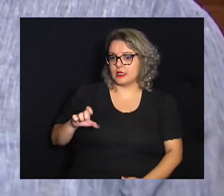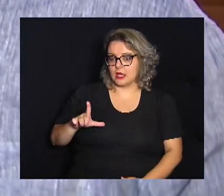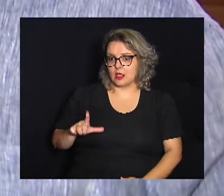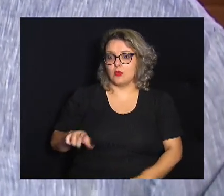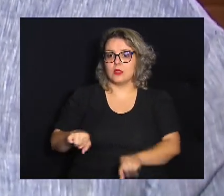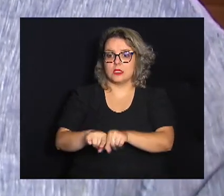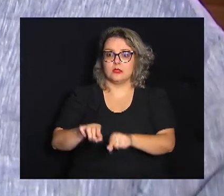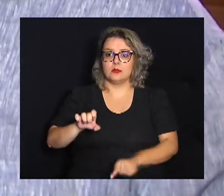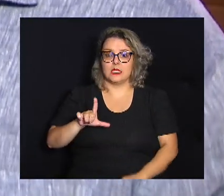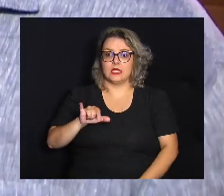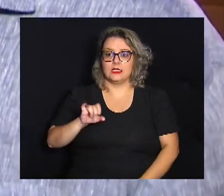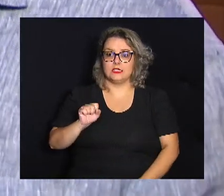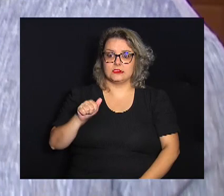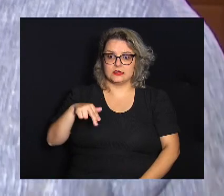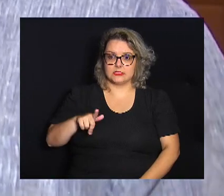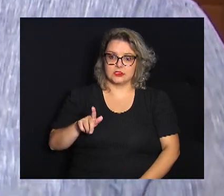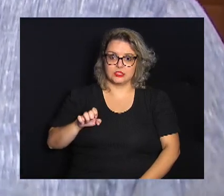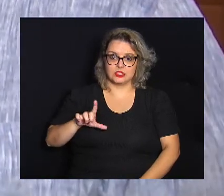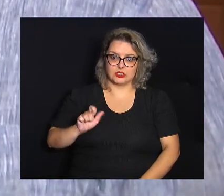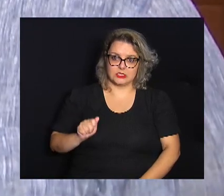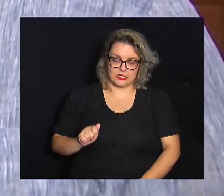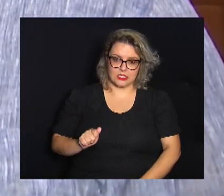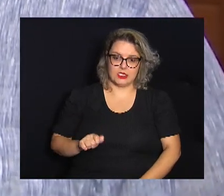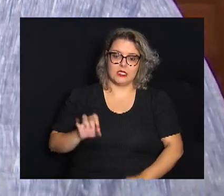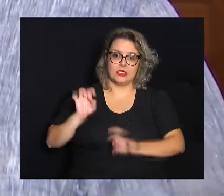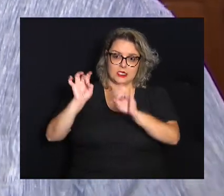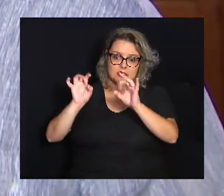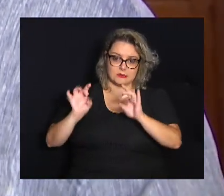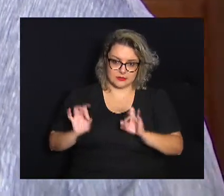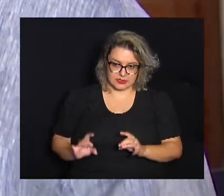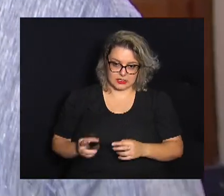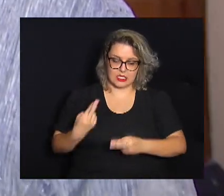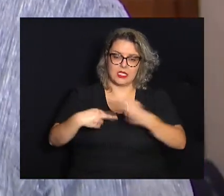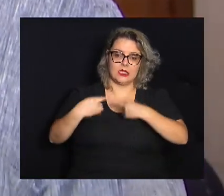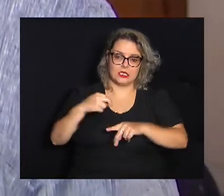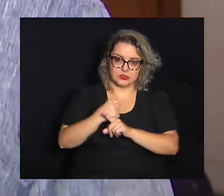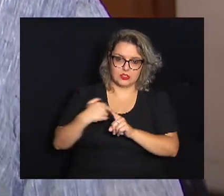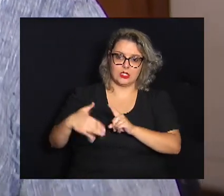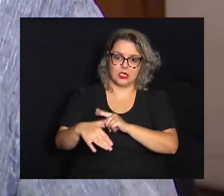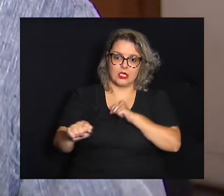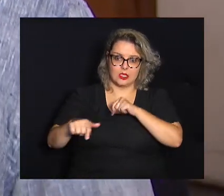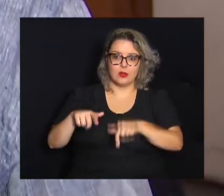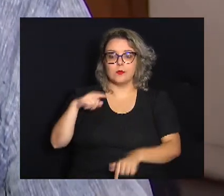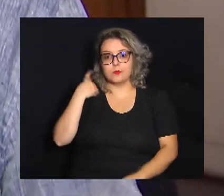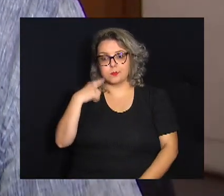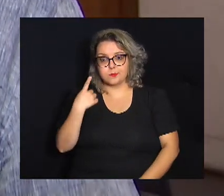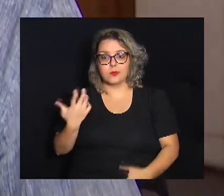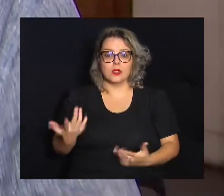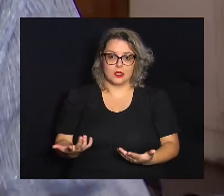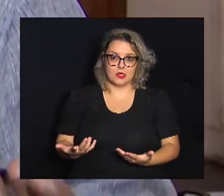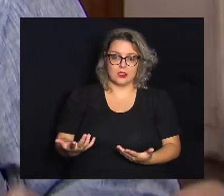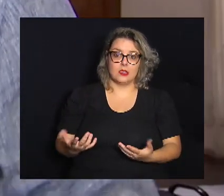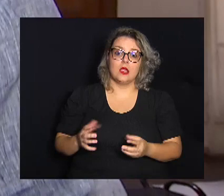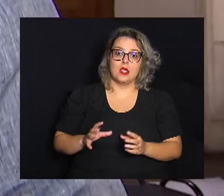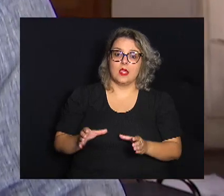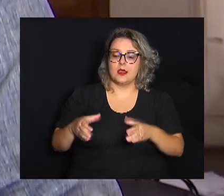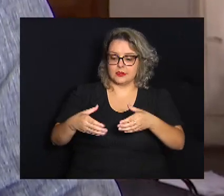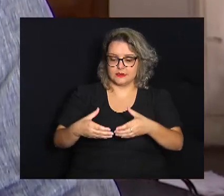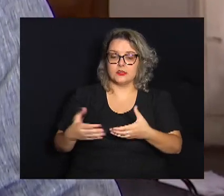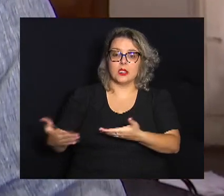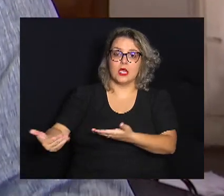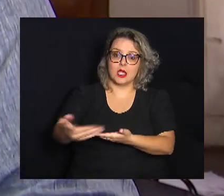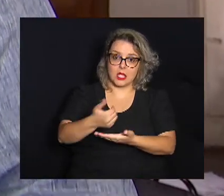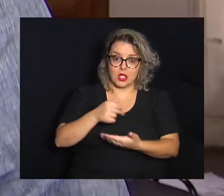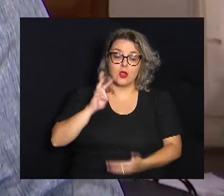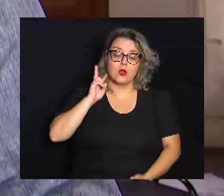que é especialista em relações sociais. E a formação dela é advogada. Então, são essa equipe que acolhe as